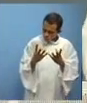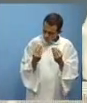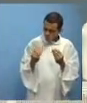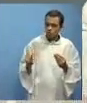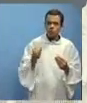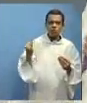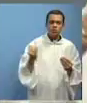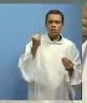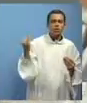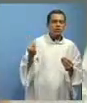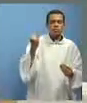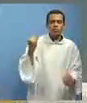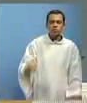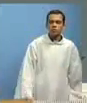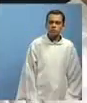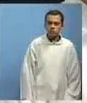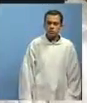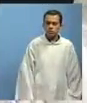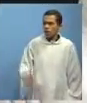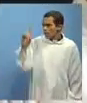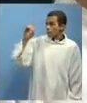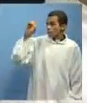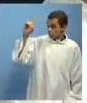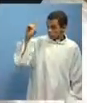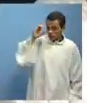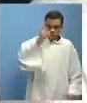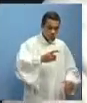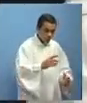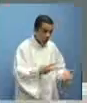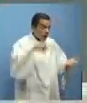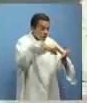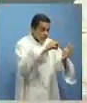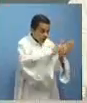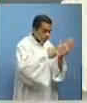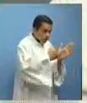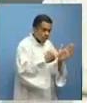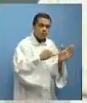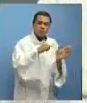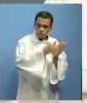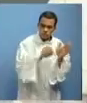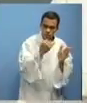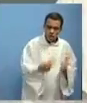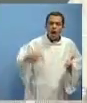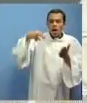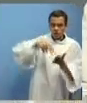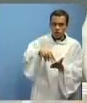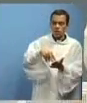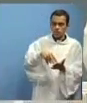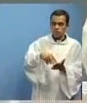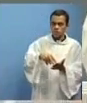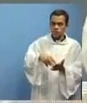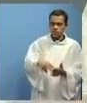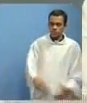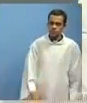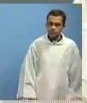levanta josé levantou se imediatamente ele não pensou ele não saiu e no a será que é isso que deus quer e não foi